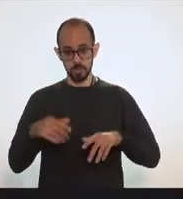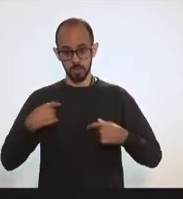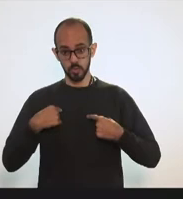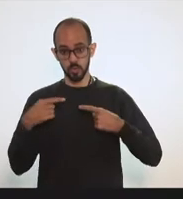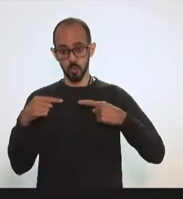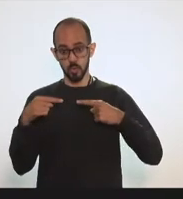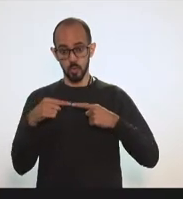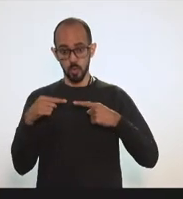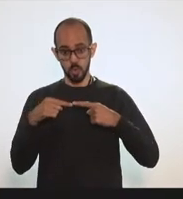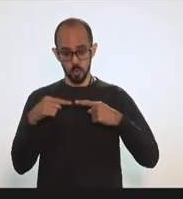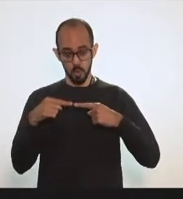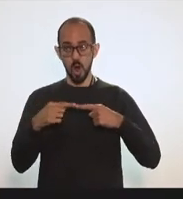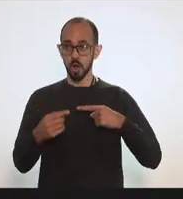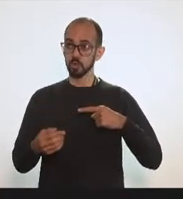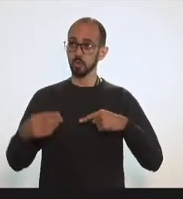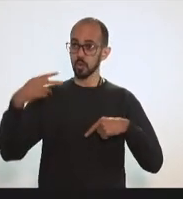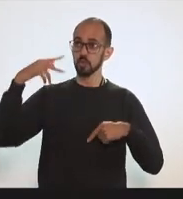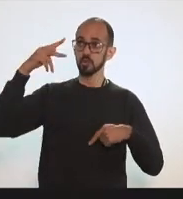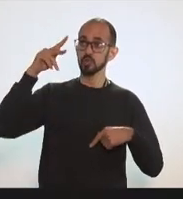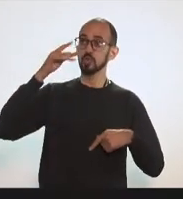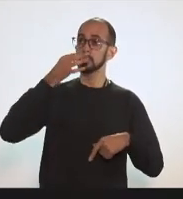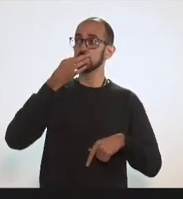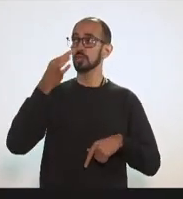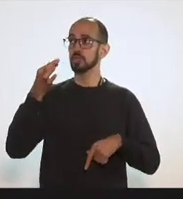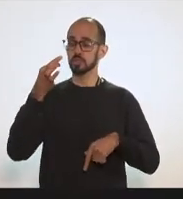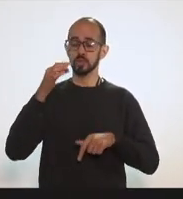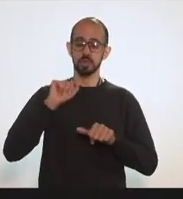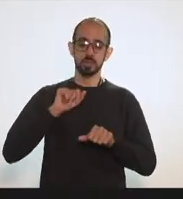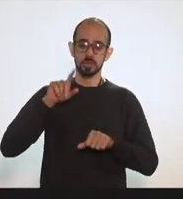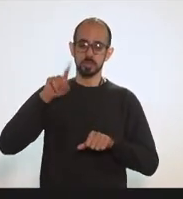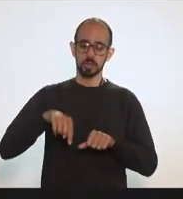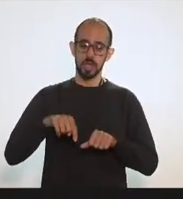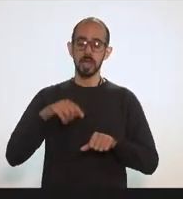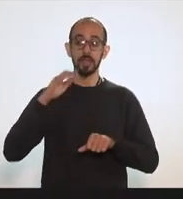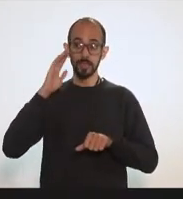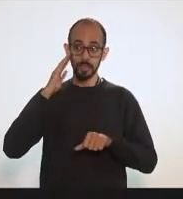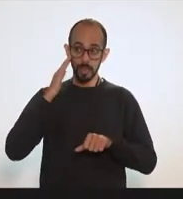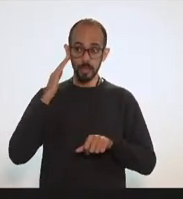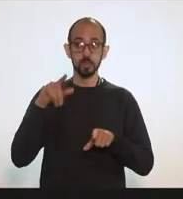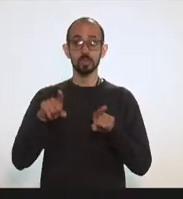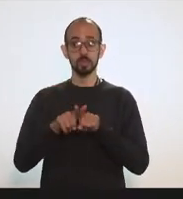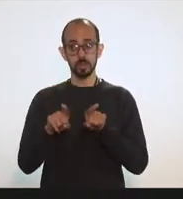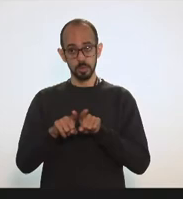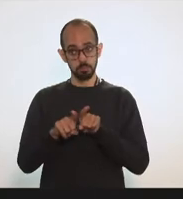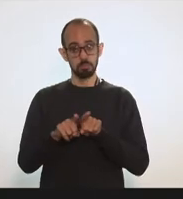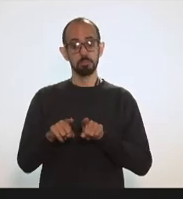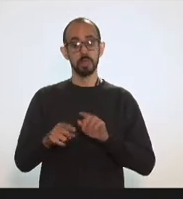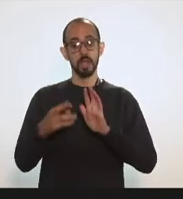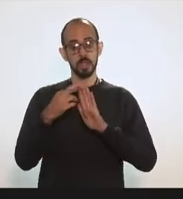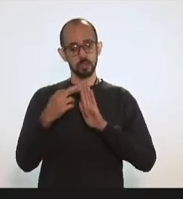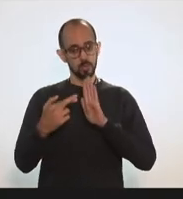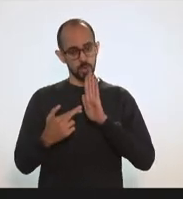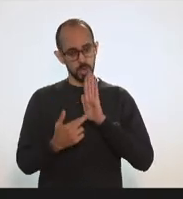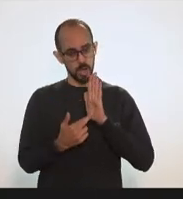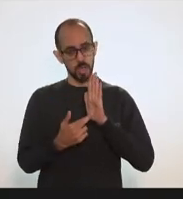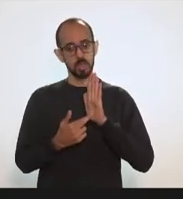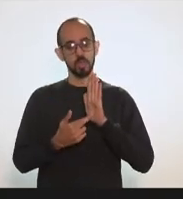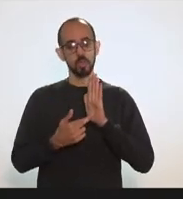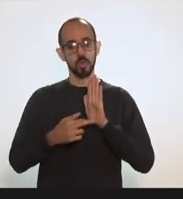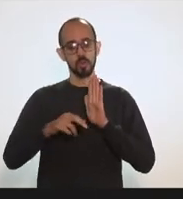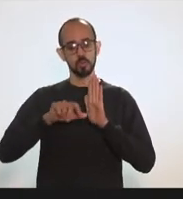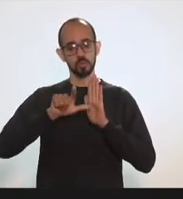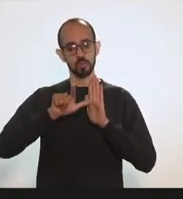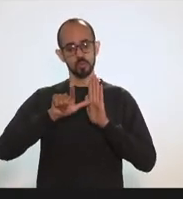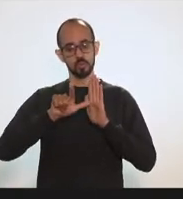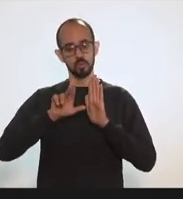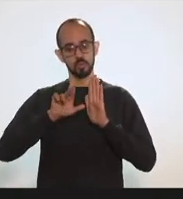de Vossa Excelência no sentido de entendo o relator, né, o nobre deputado Rodrigo Amorim,